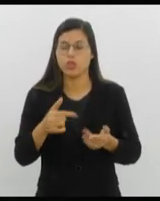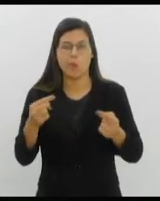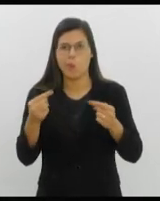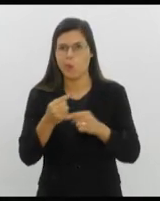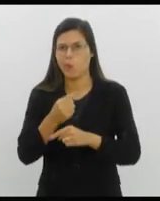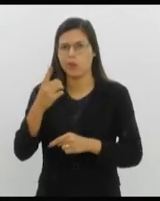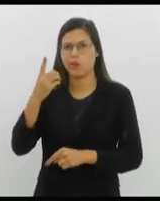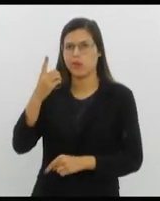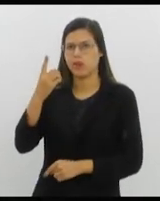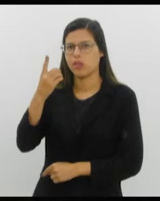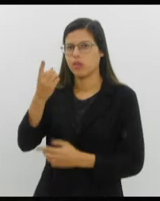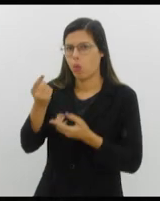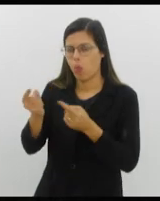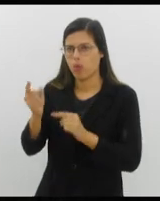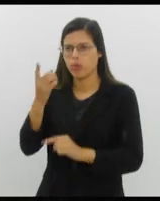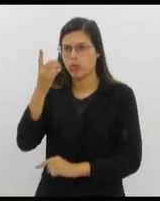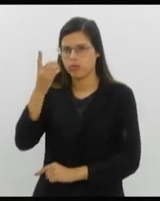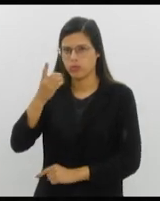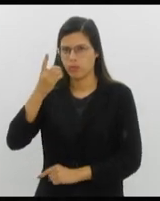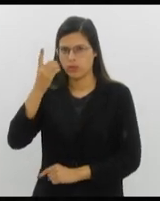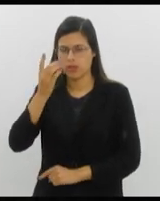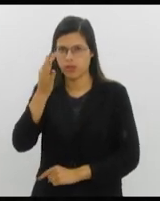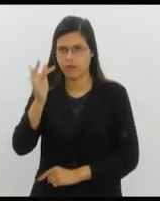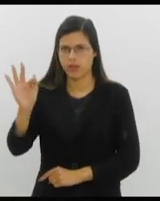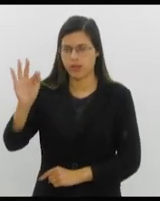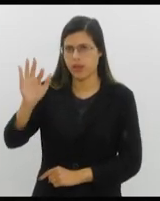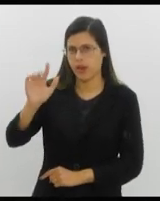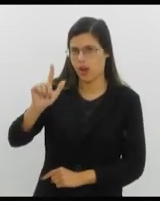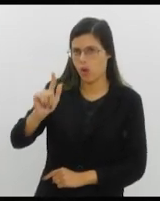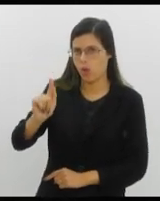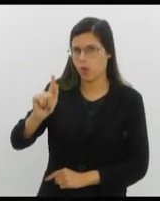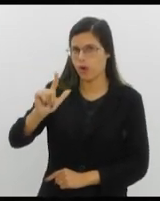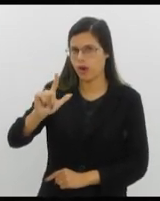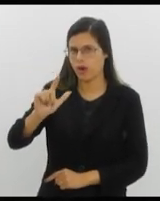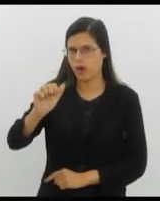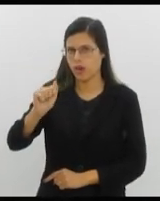federal, Cláuber Braga, que de forma